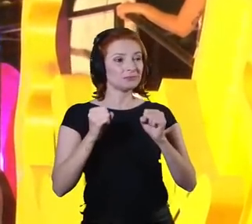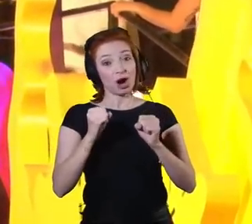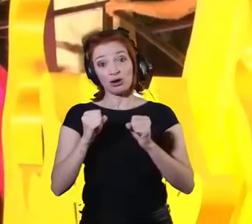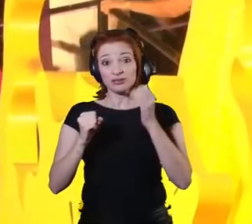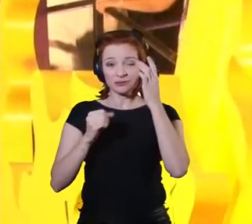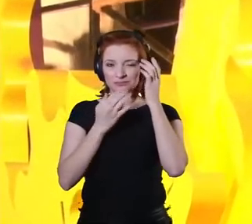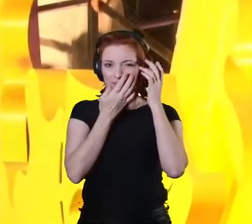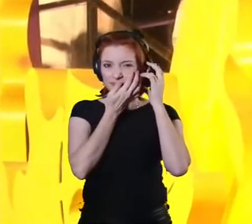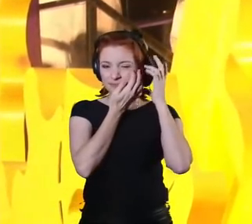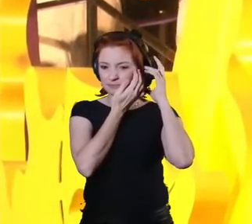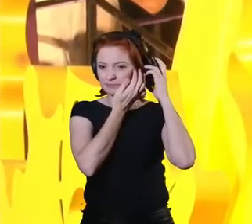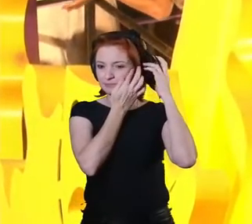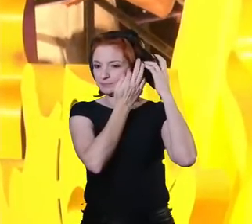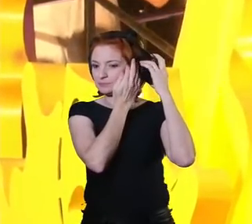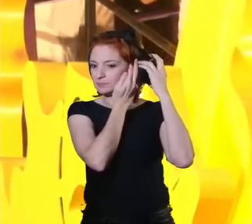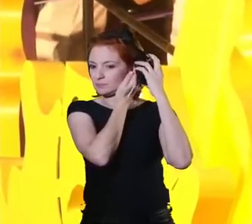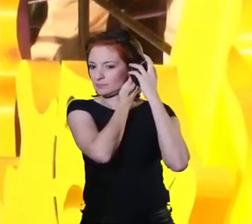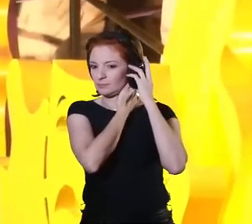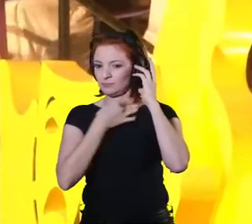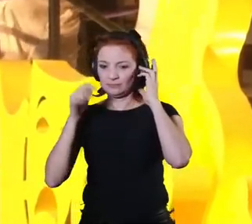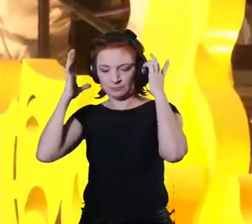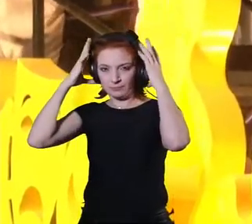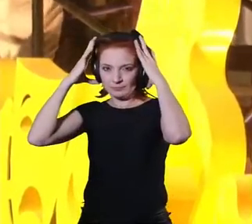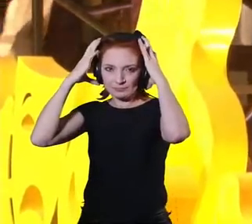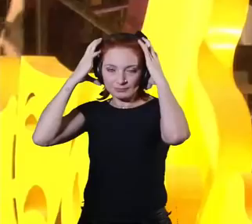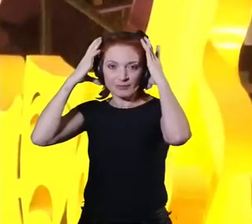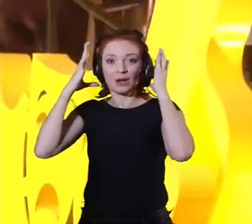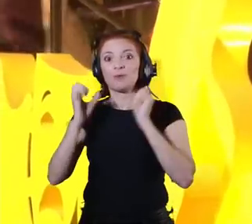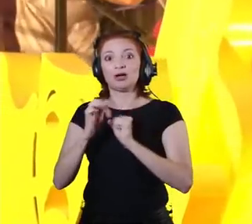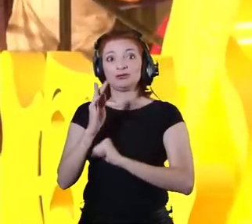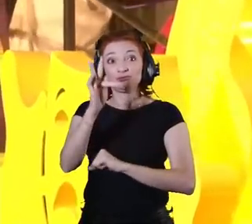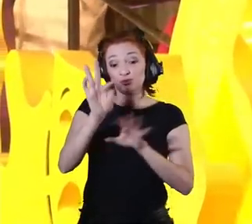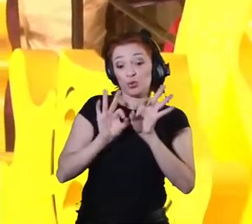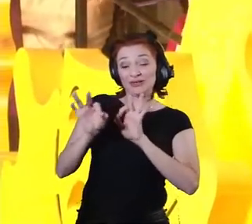certamente essas acabam sendo envolvidas para o futuro